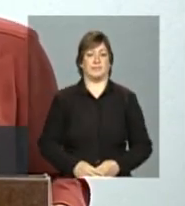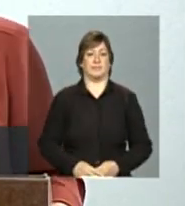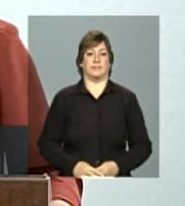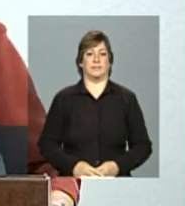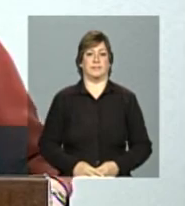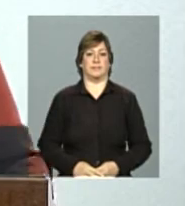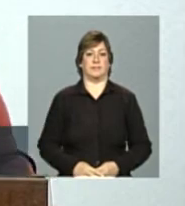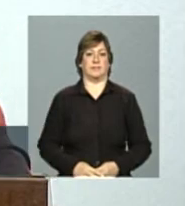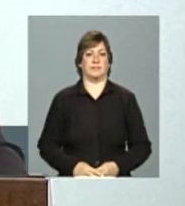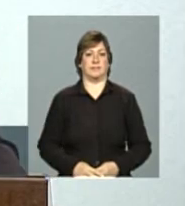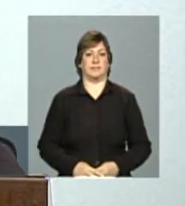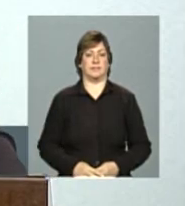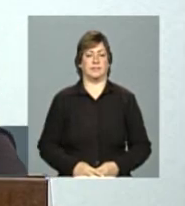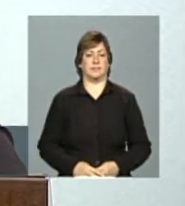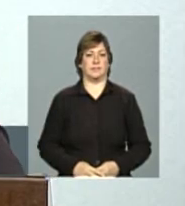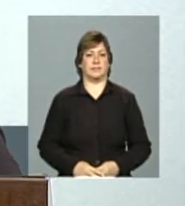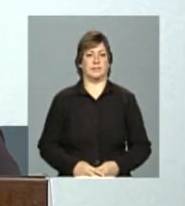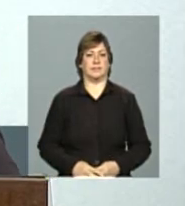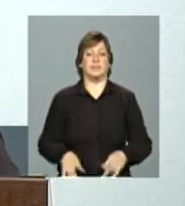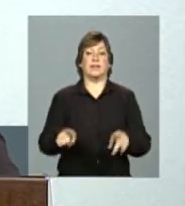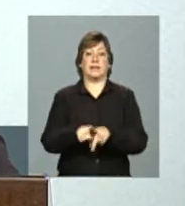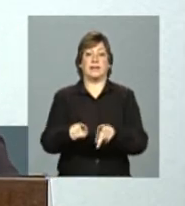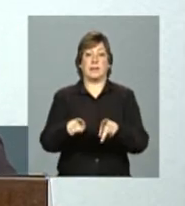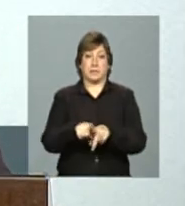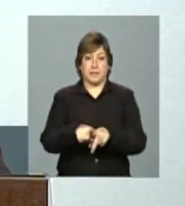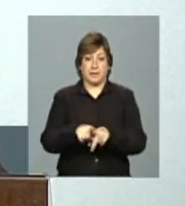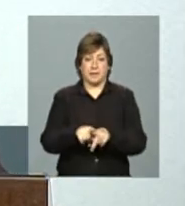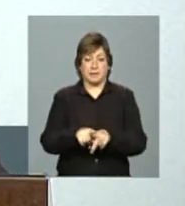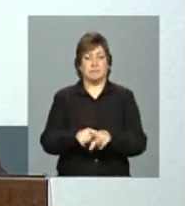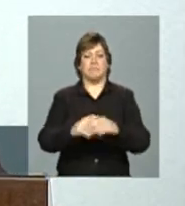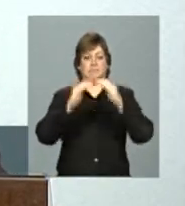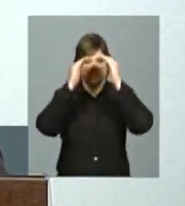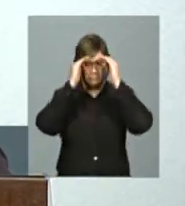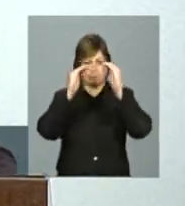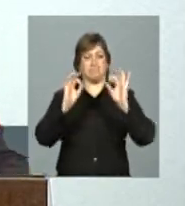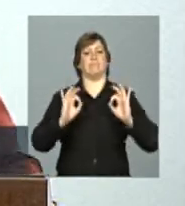E além disso estamos reconhecendo